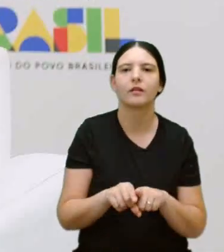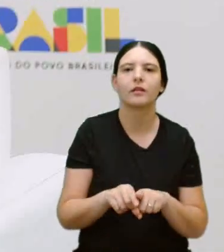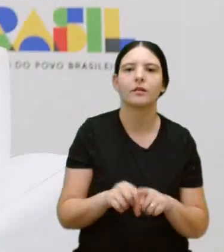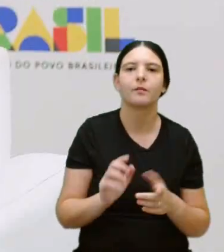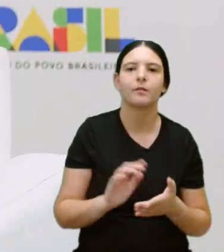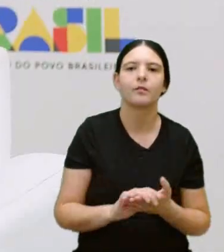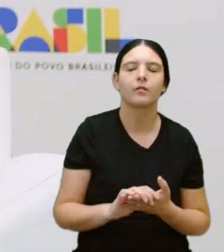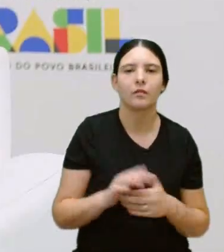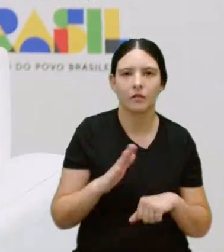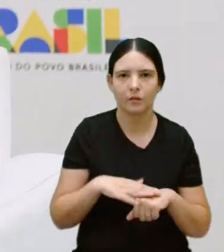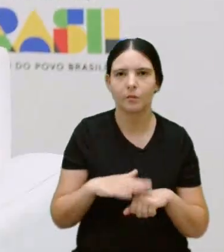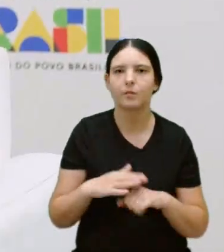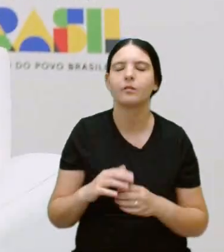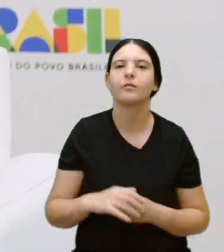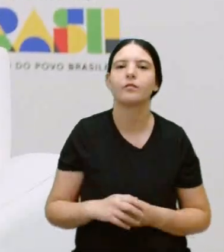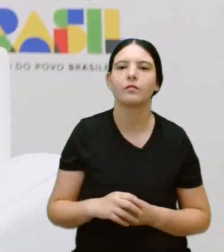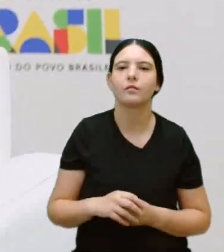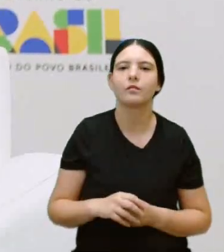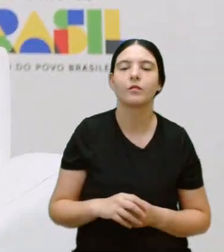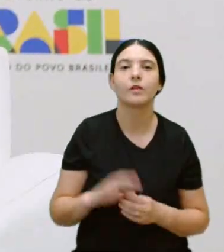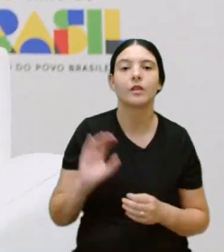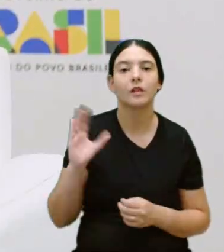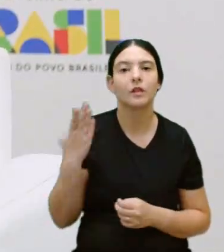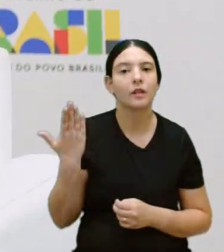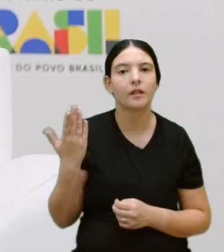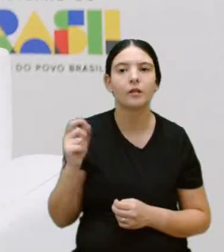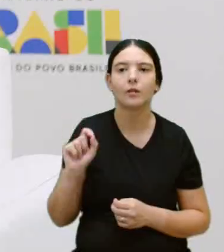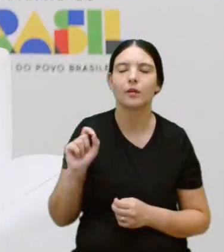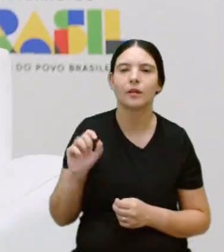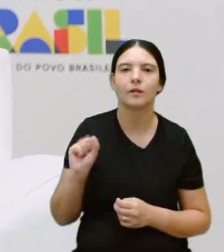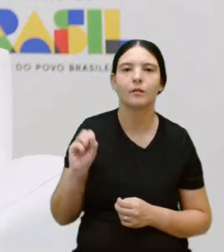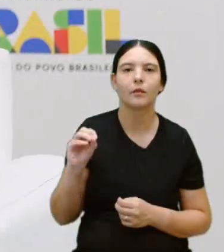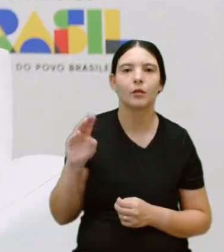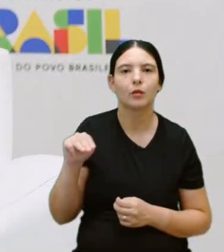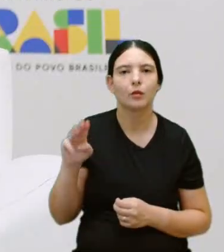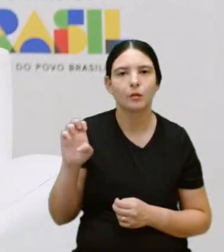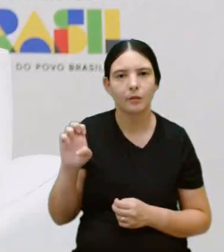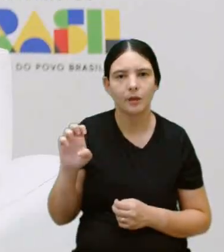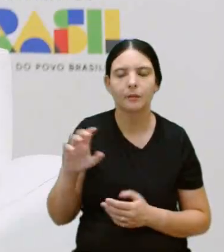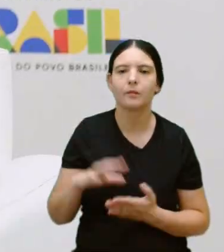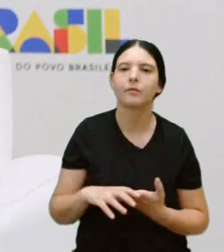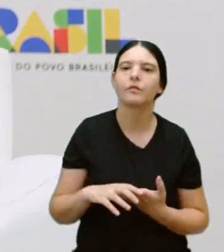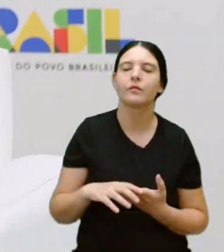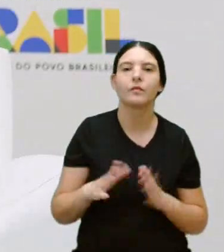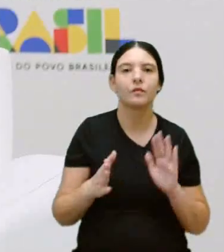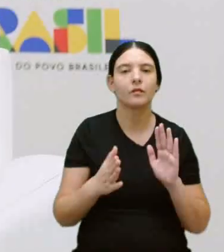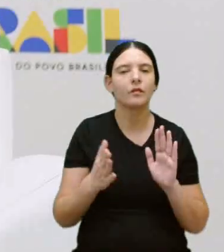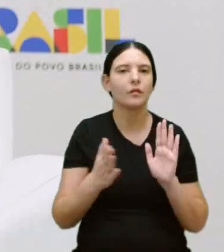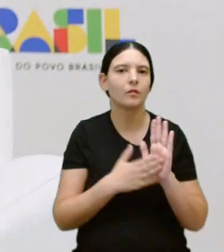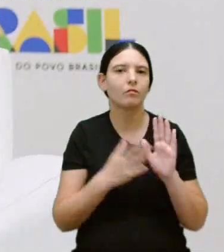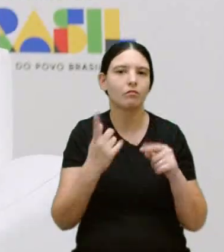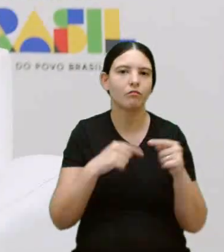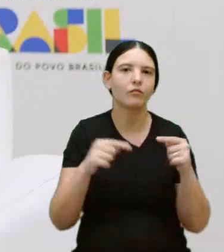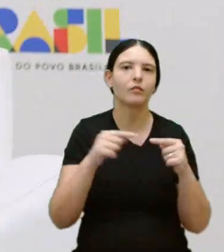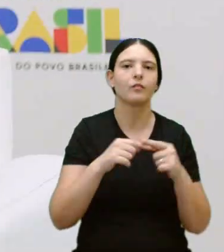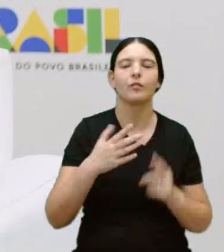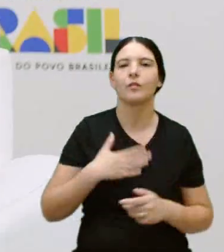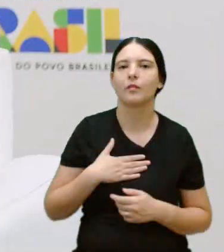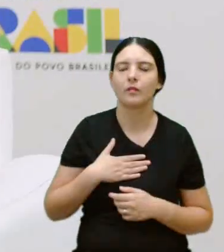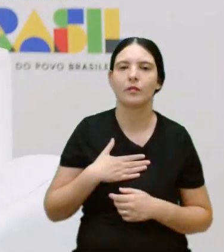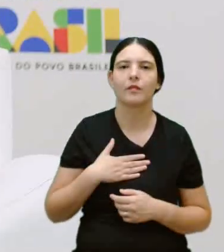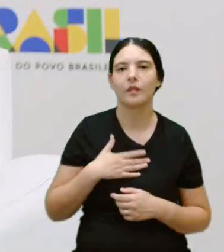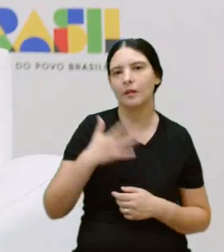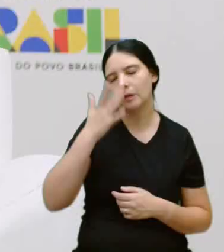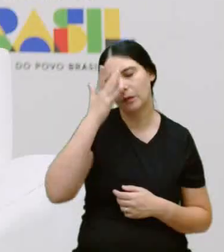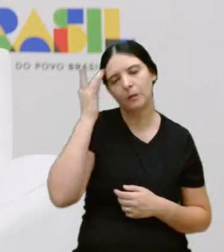Tá? O que acontece lá na Sobonfu Somé? Então, o que é meu propósito? Vamos supor, o propósito que uma pessoa tem é ser um grande